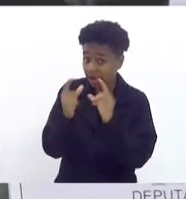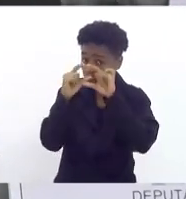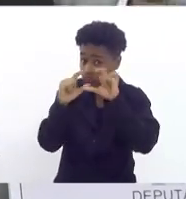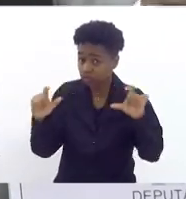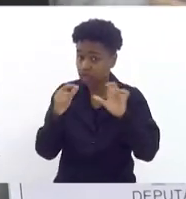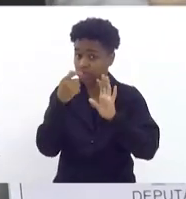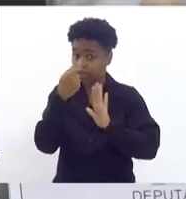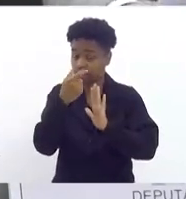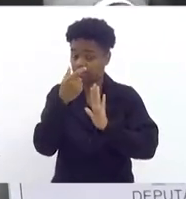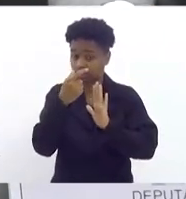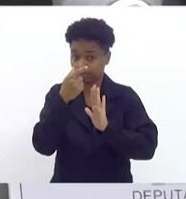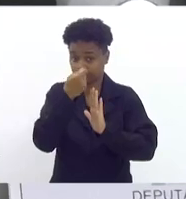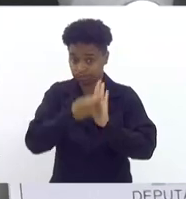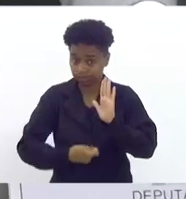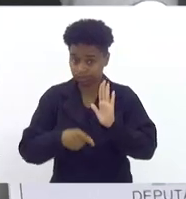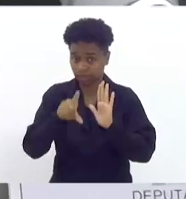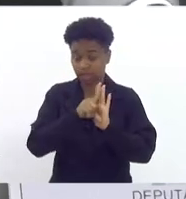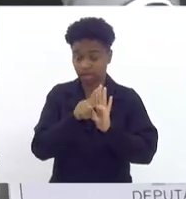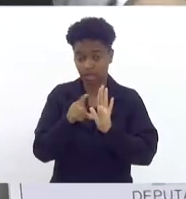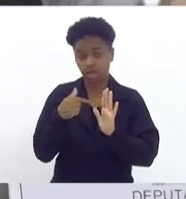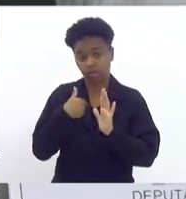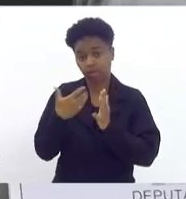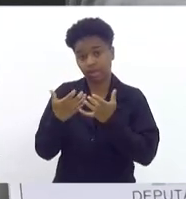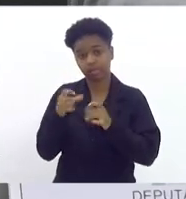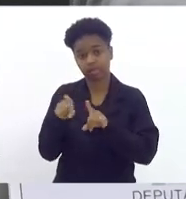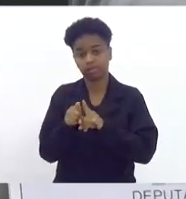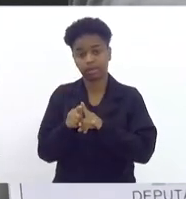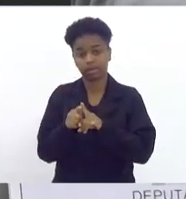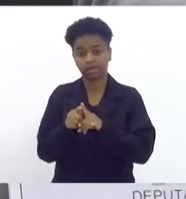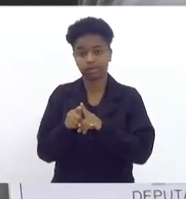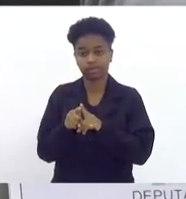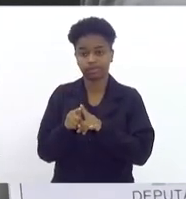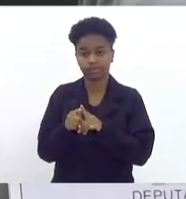lei, e aí eu queria também fazer uma colocação, porque